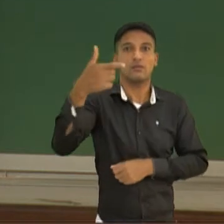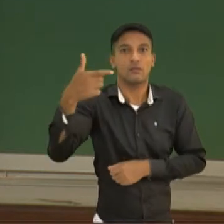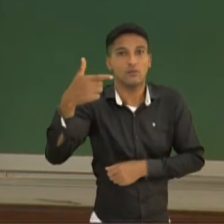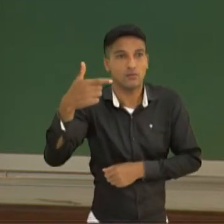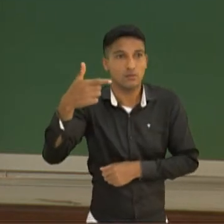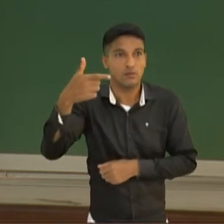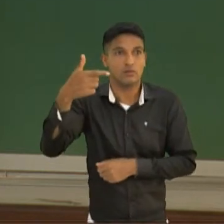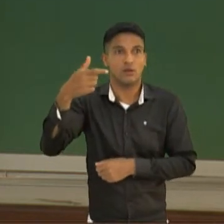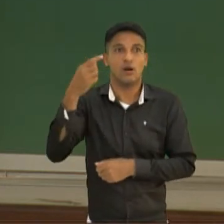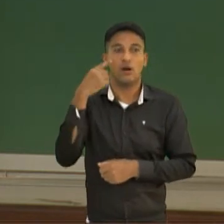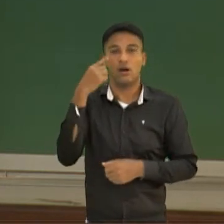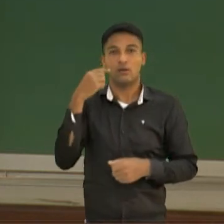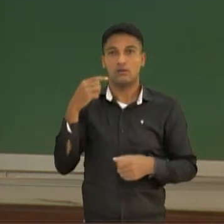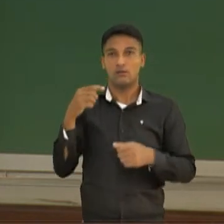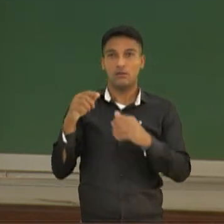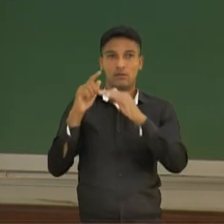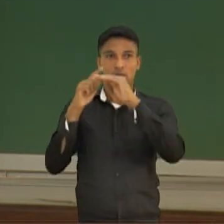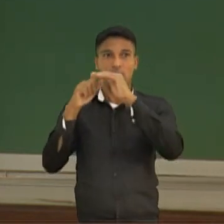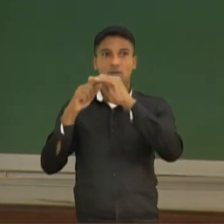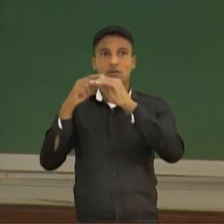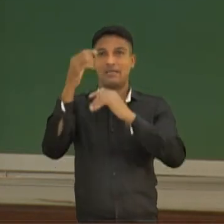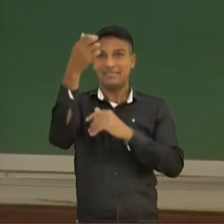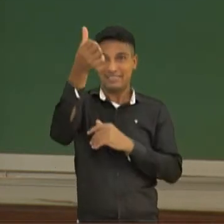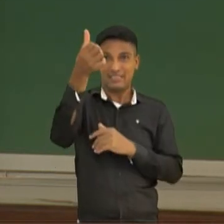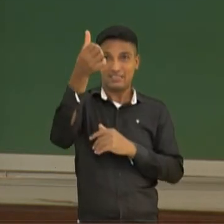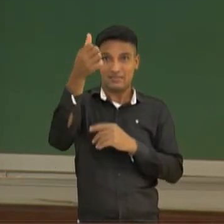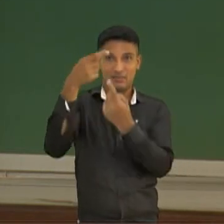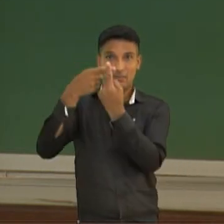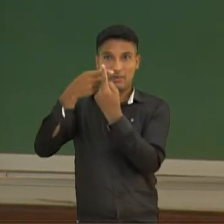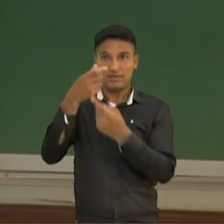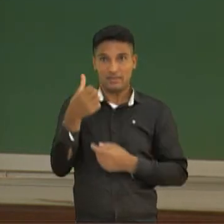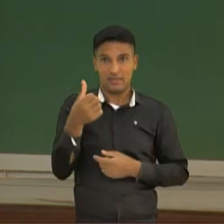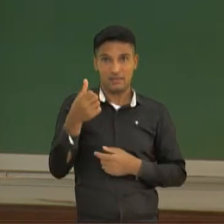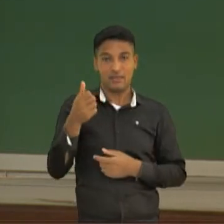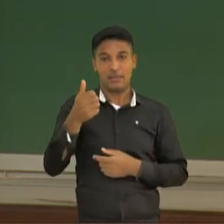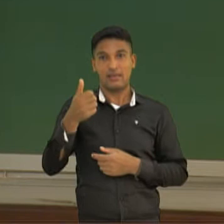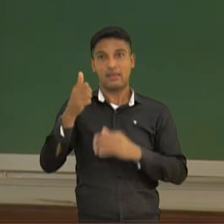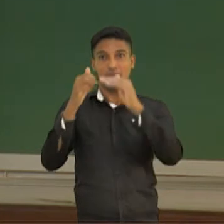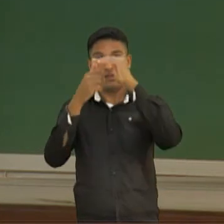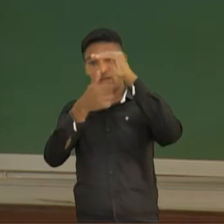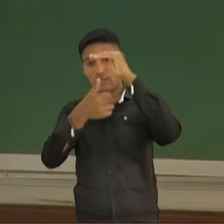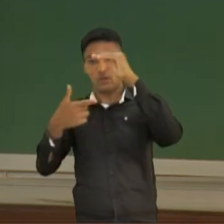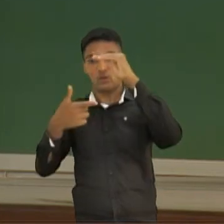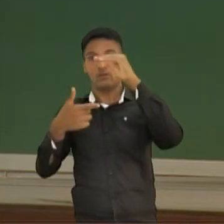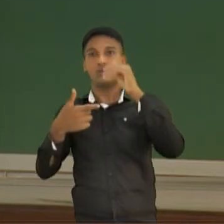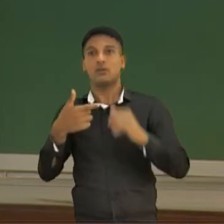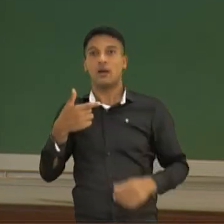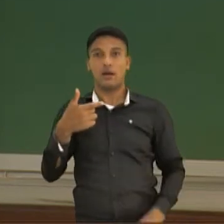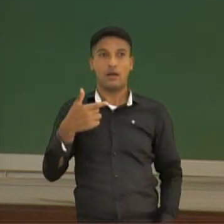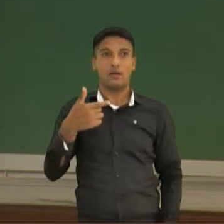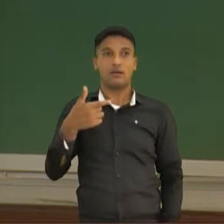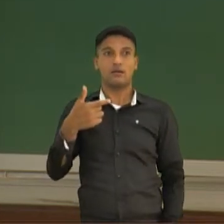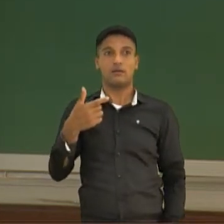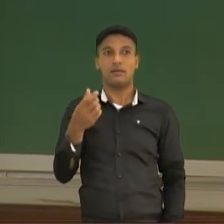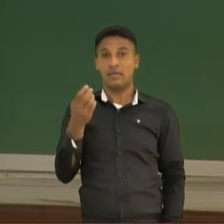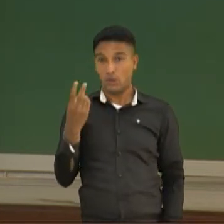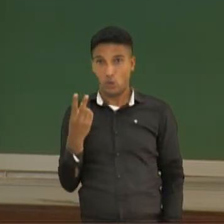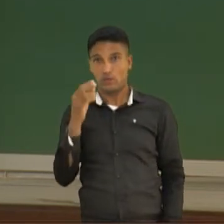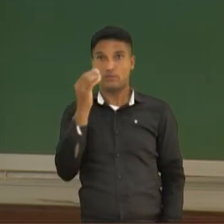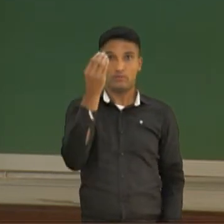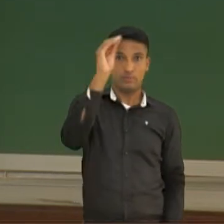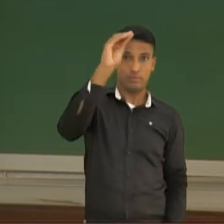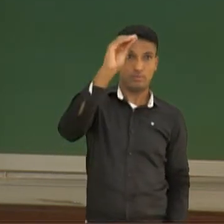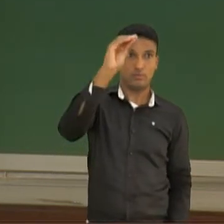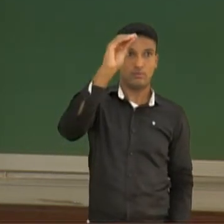6... 12, 2 unidades e uma dezena. 5 dezenas mais 5 dezenas mais uma